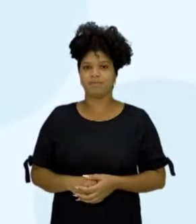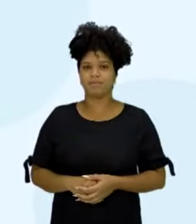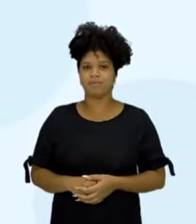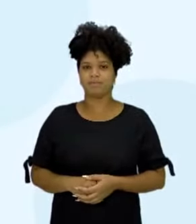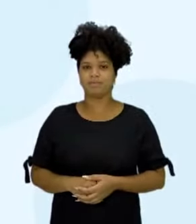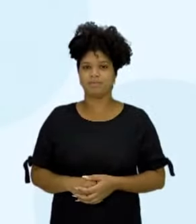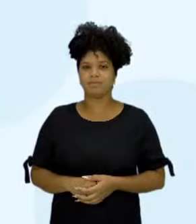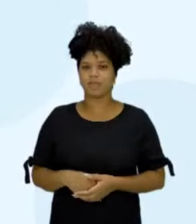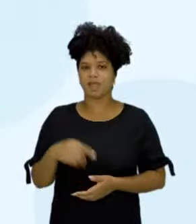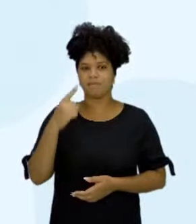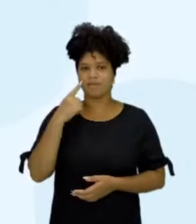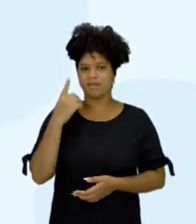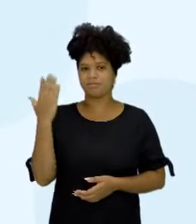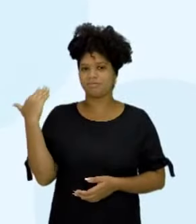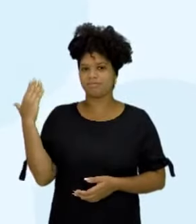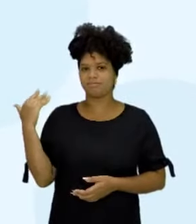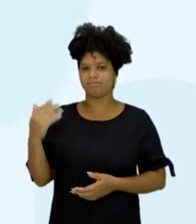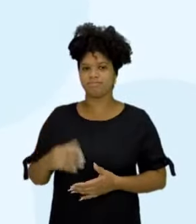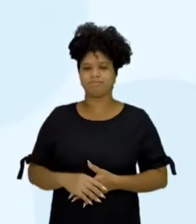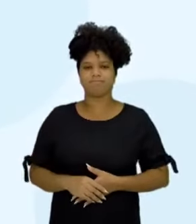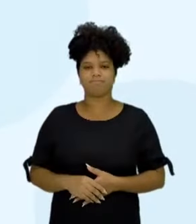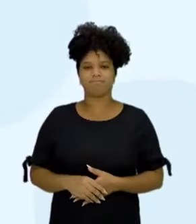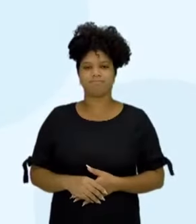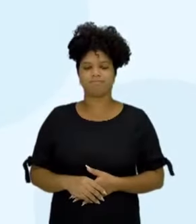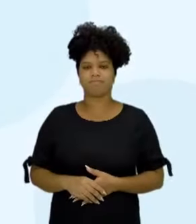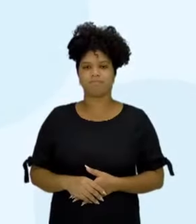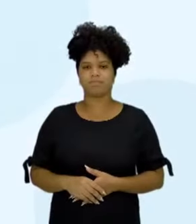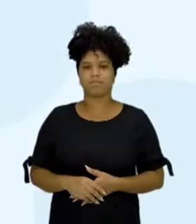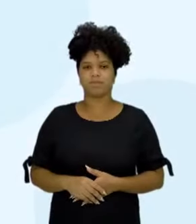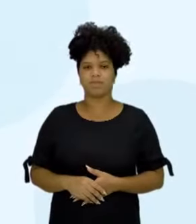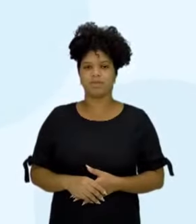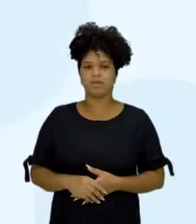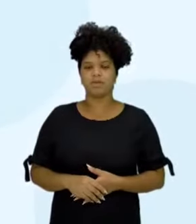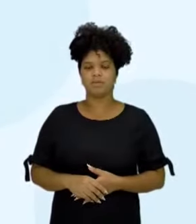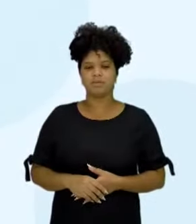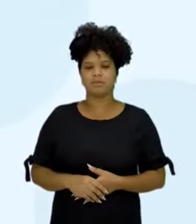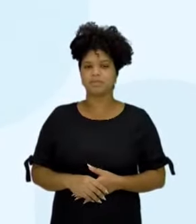Tão pouco tempo, né? Uhum. Olha lá.